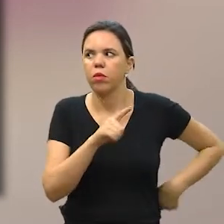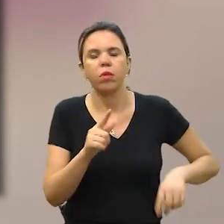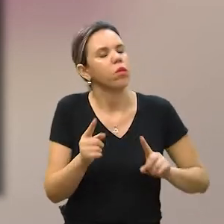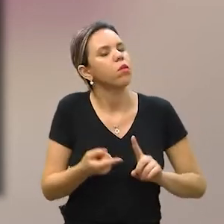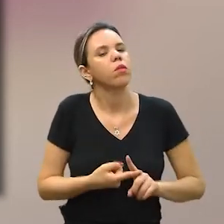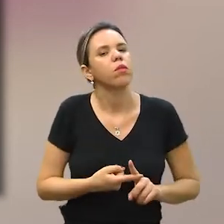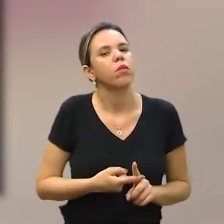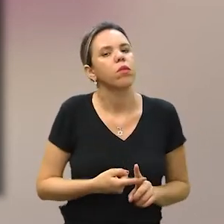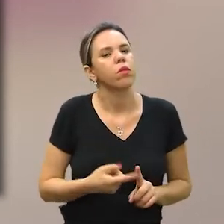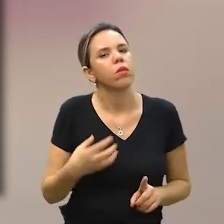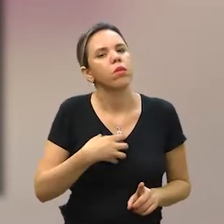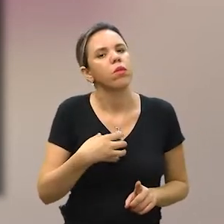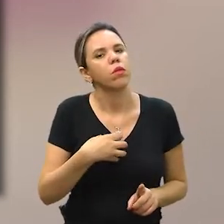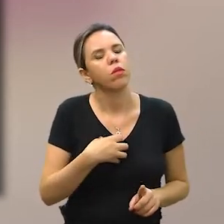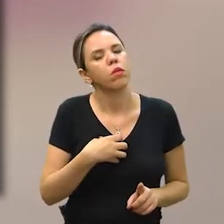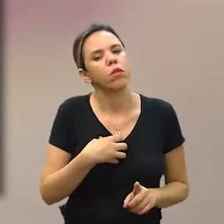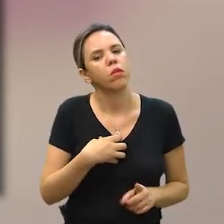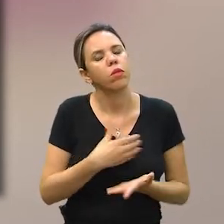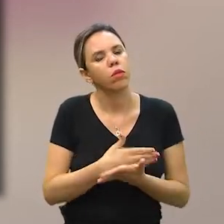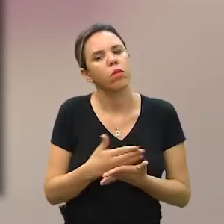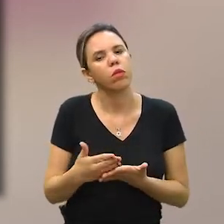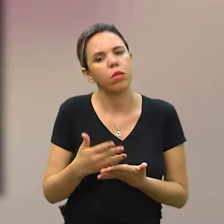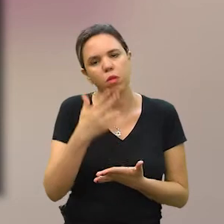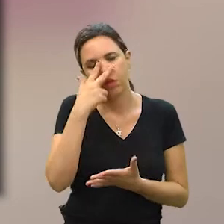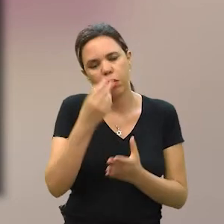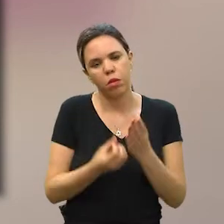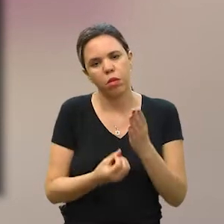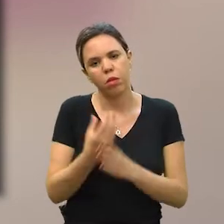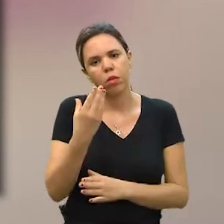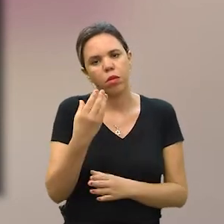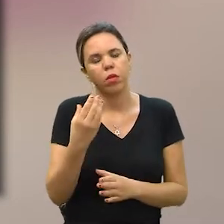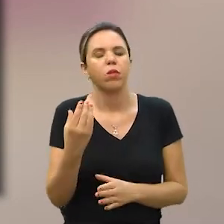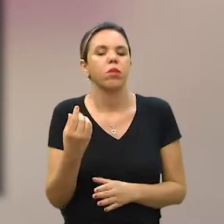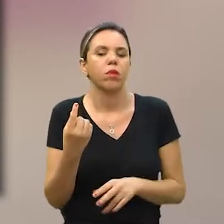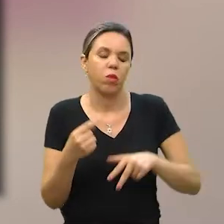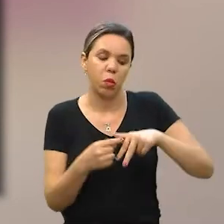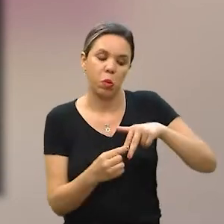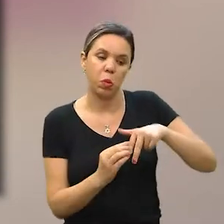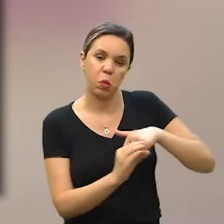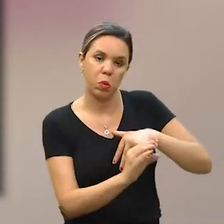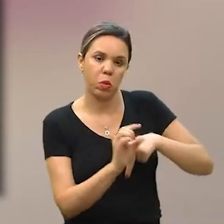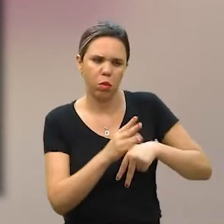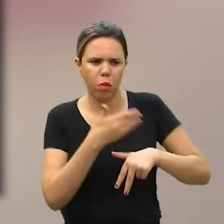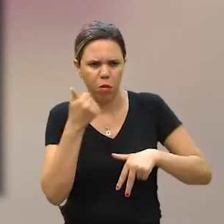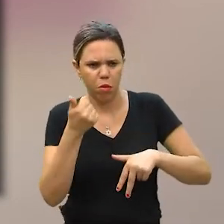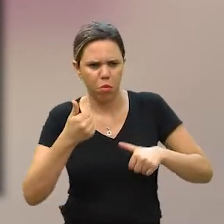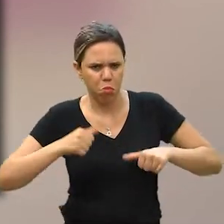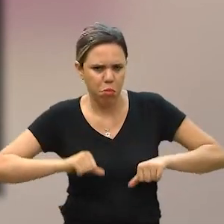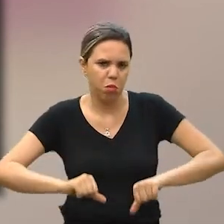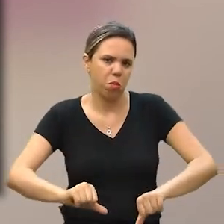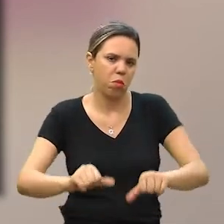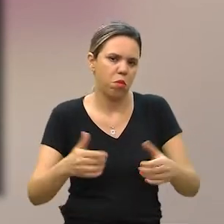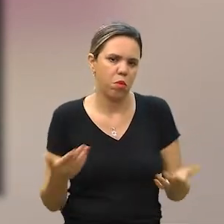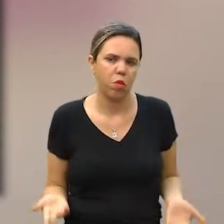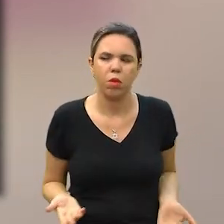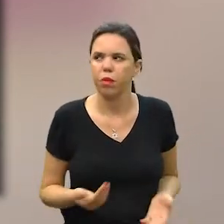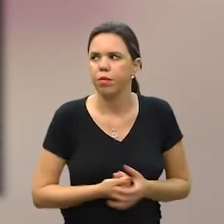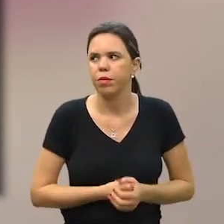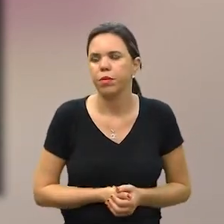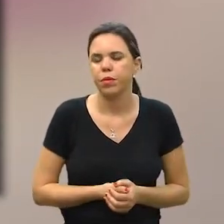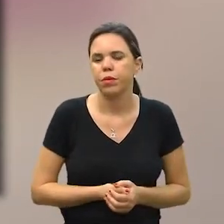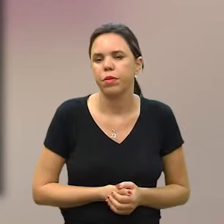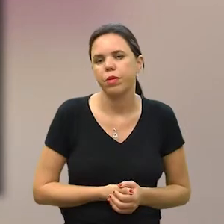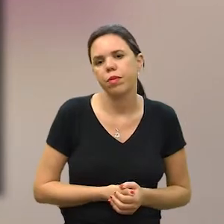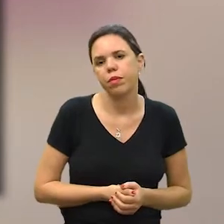estar gestante, é um sintoma que começa a aparecer num membro só e você vai vendo que, em vez de melhorar, ele vai piorando.